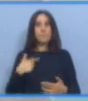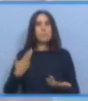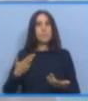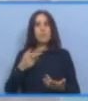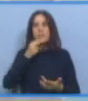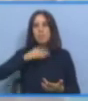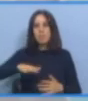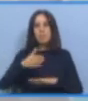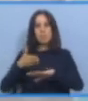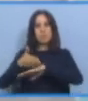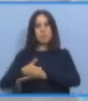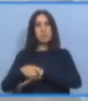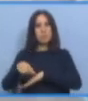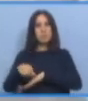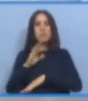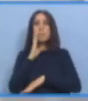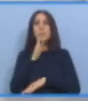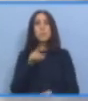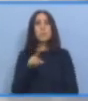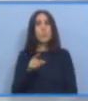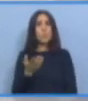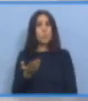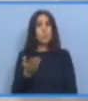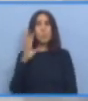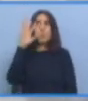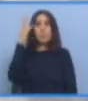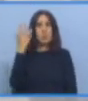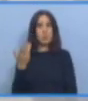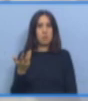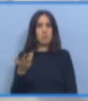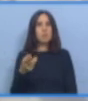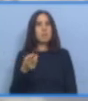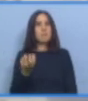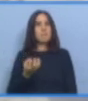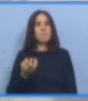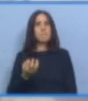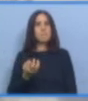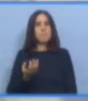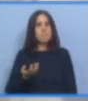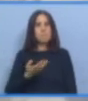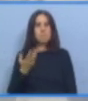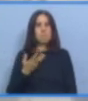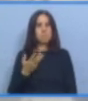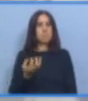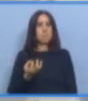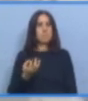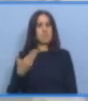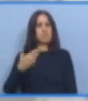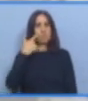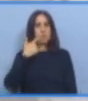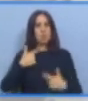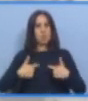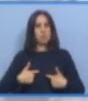à terra depende também muito do clima e, portanto, é uma questão também de direitos